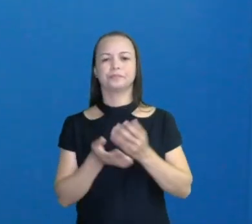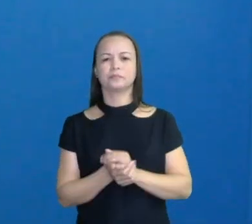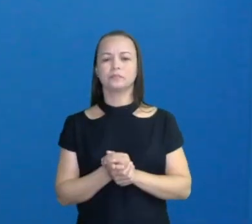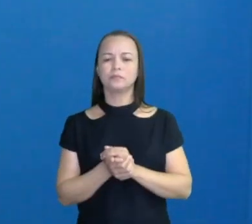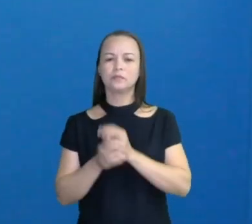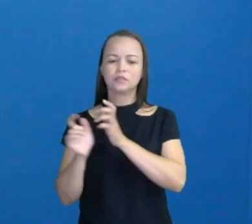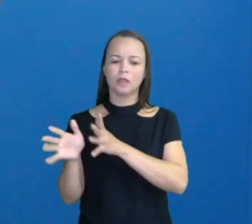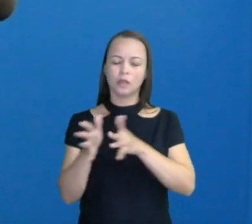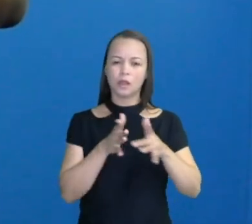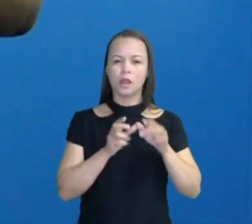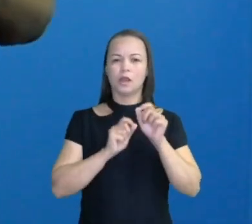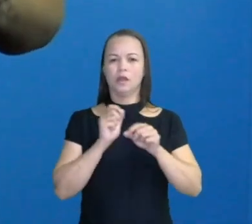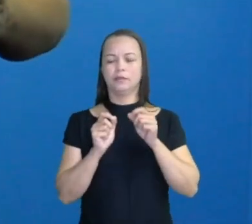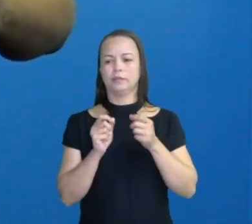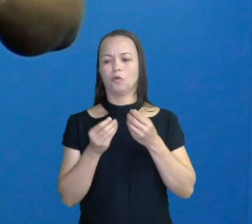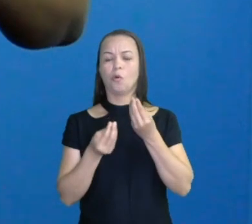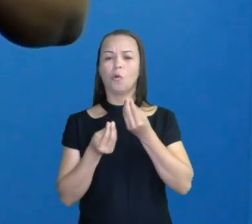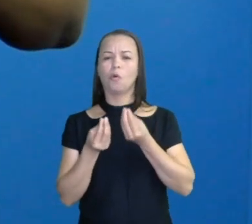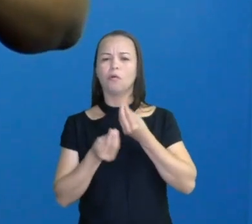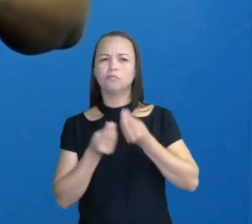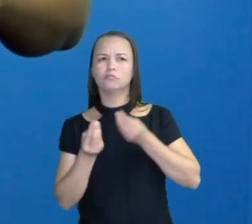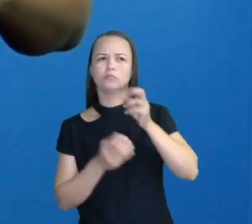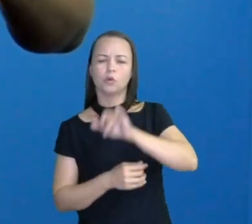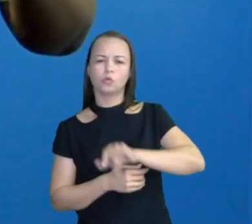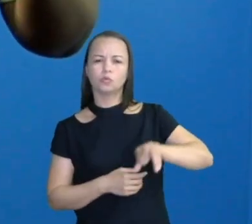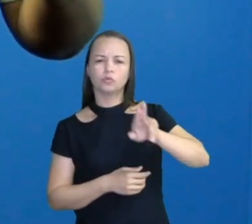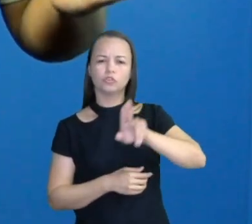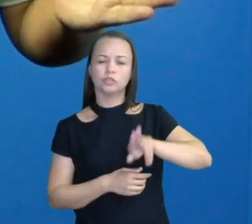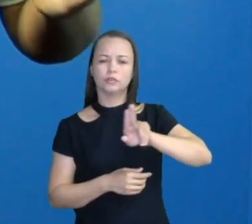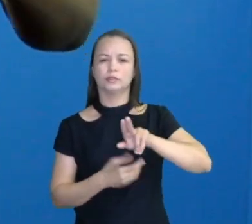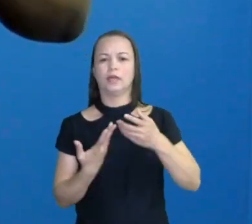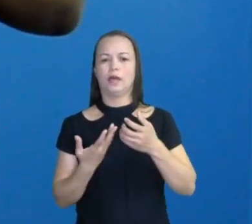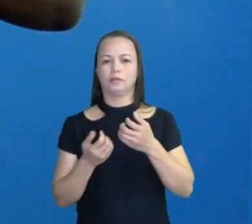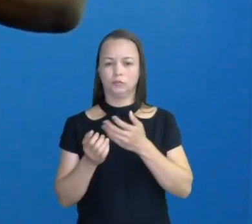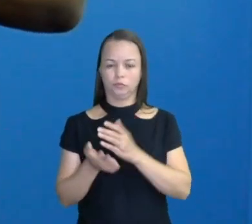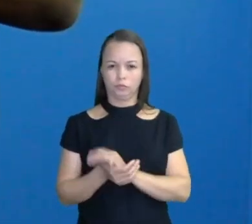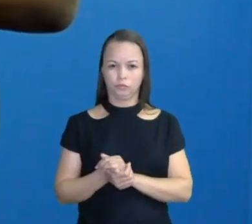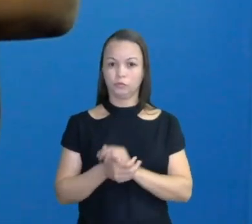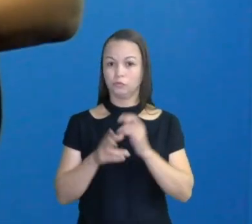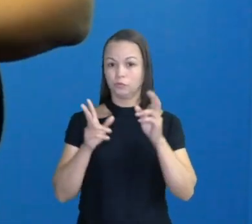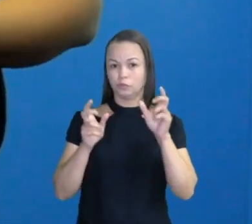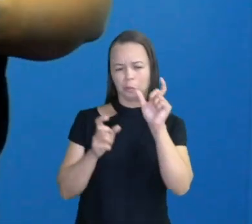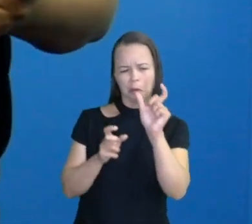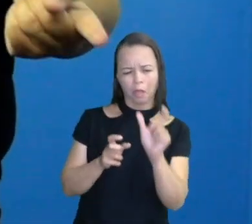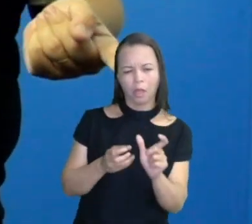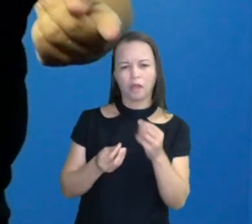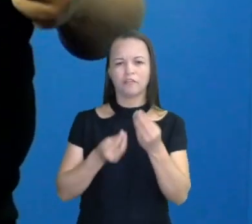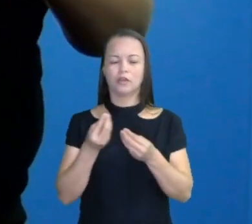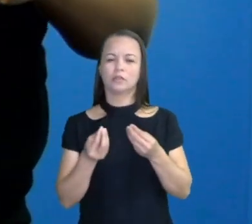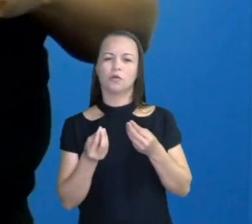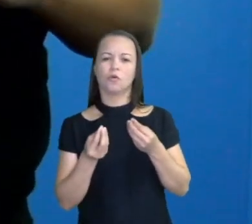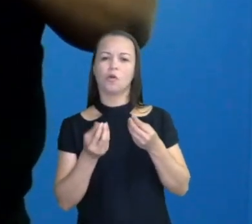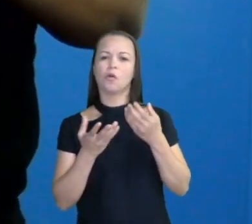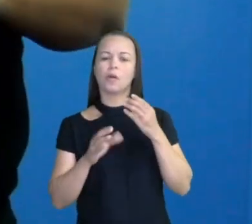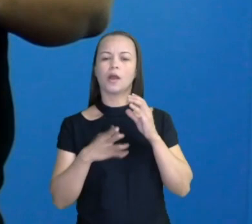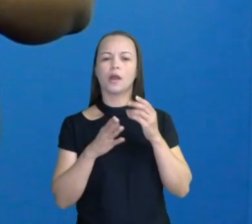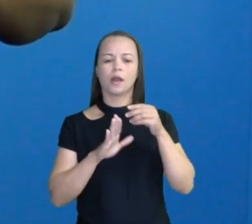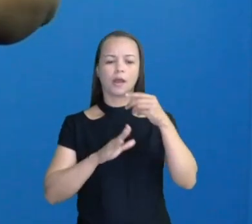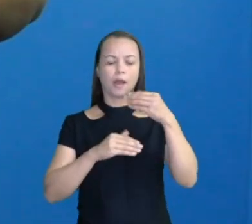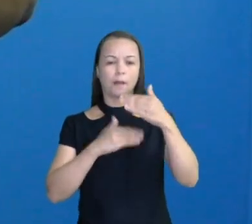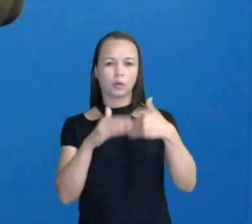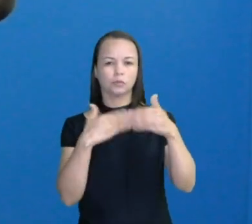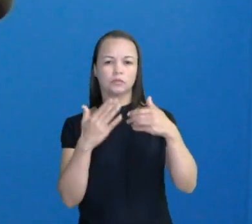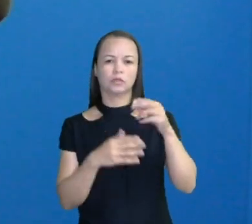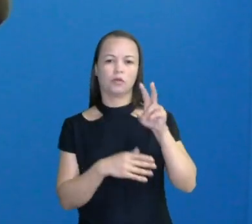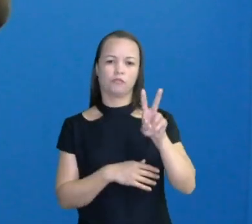mais a seguir como são utilizados os termos, né, de uma produção verbal e não